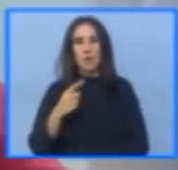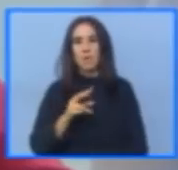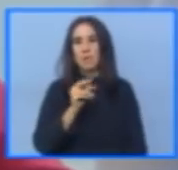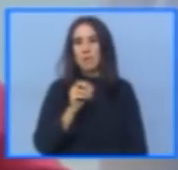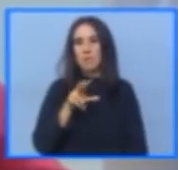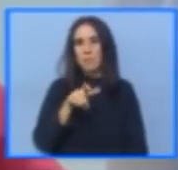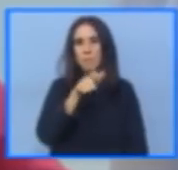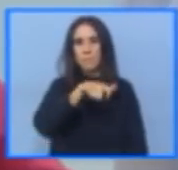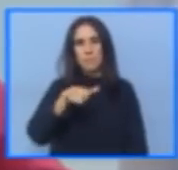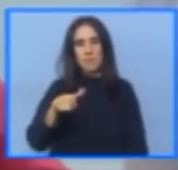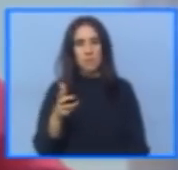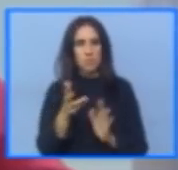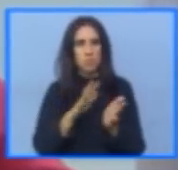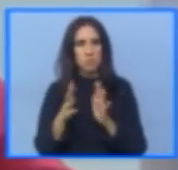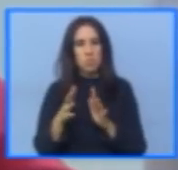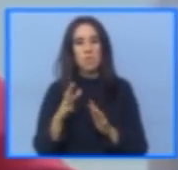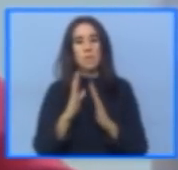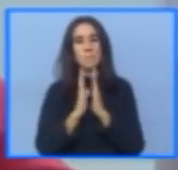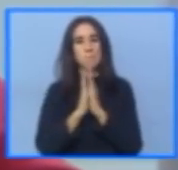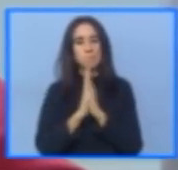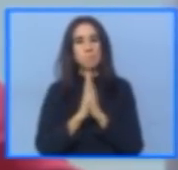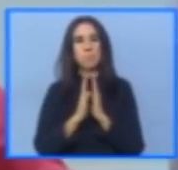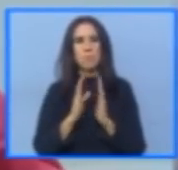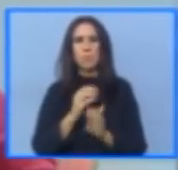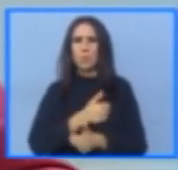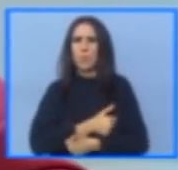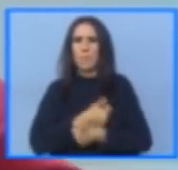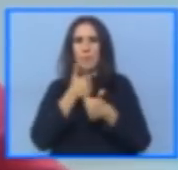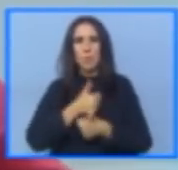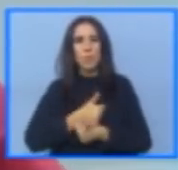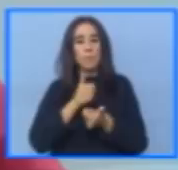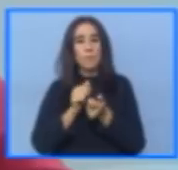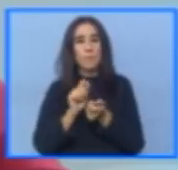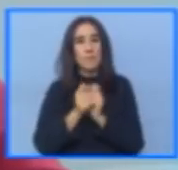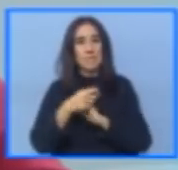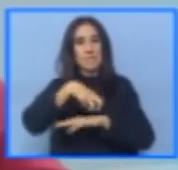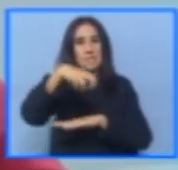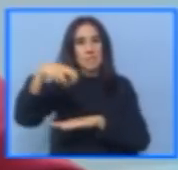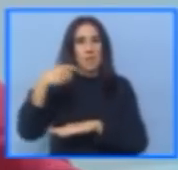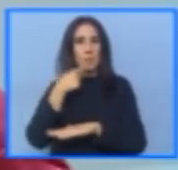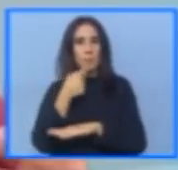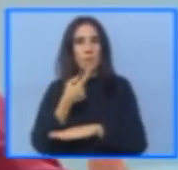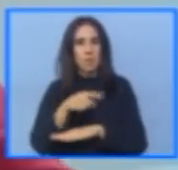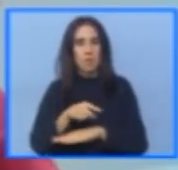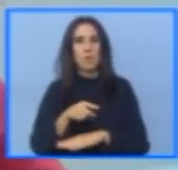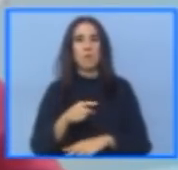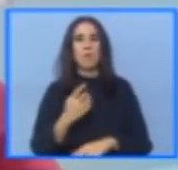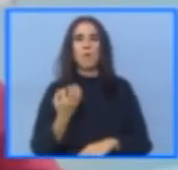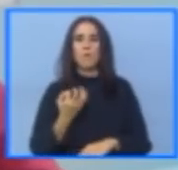mil habitantes. É uma paróquia muito urbana e urbanizada. Foi